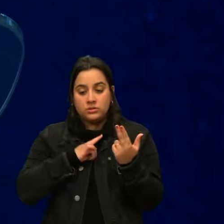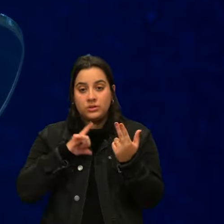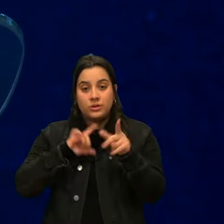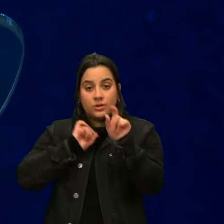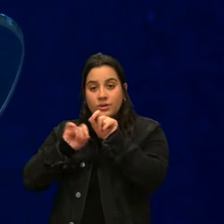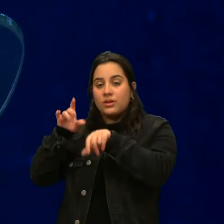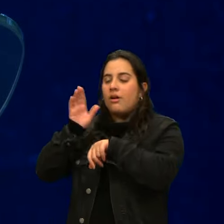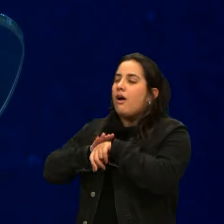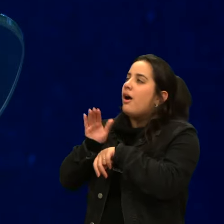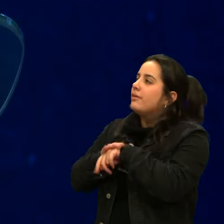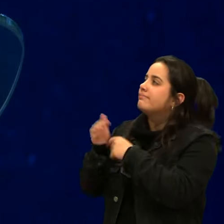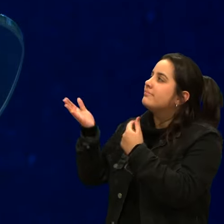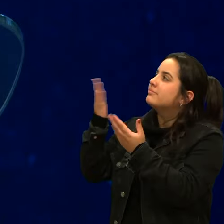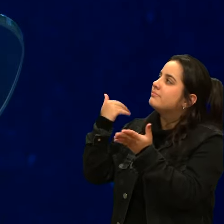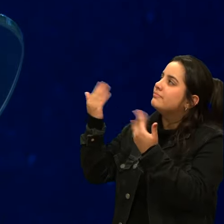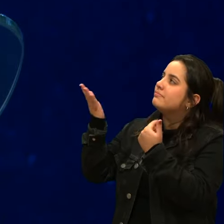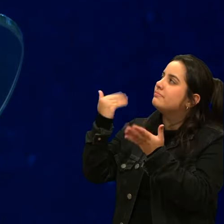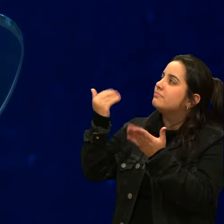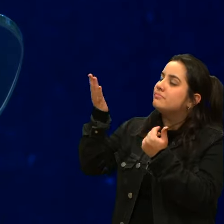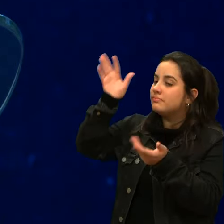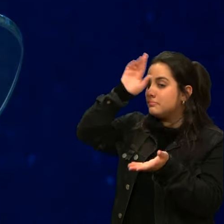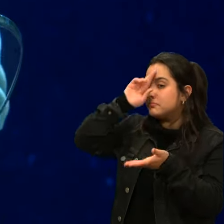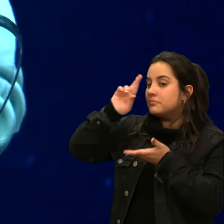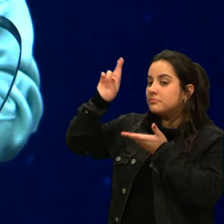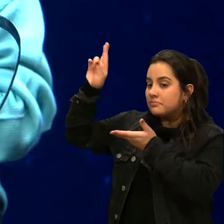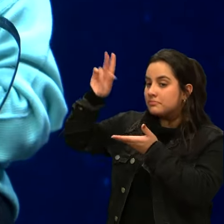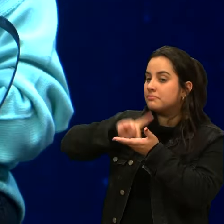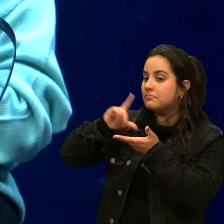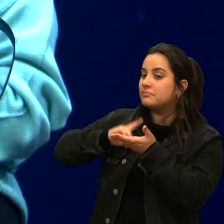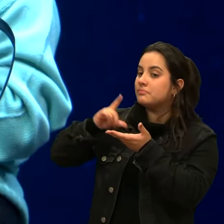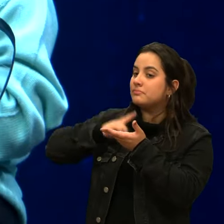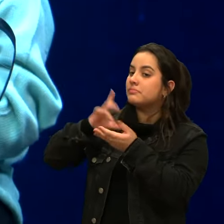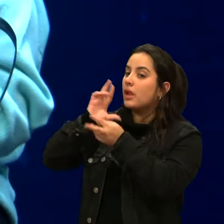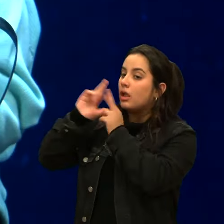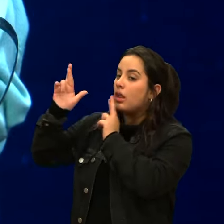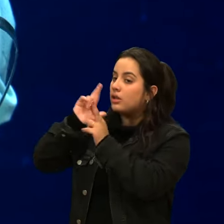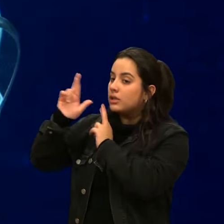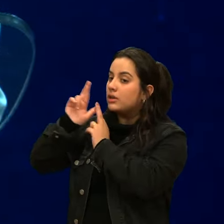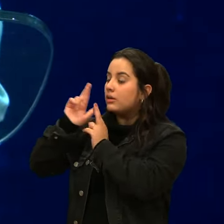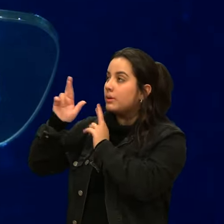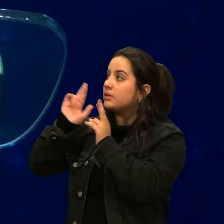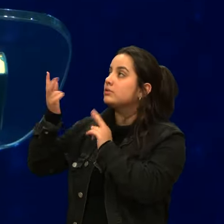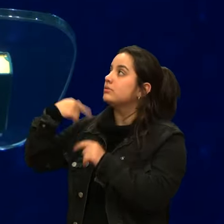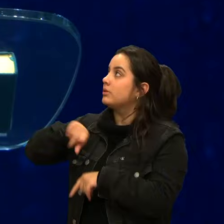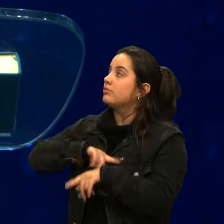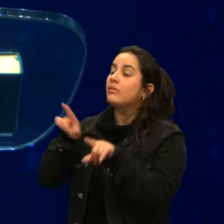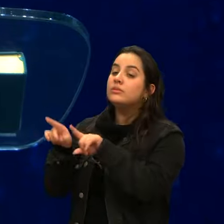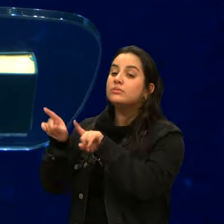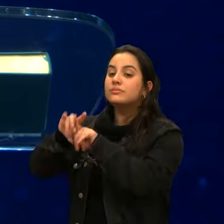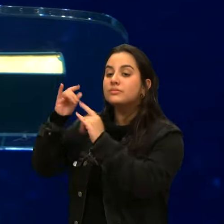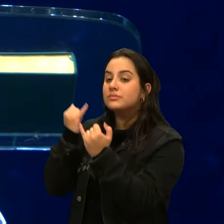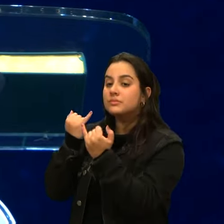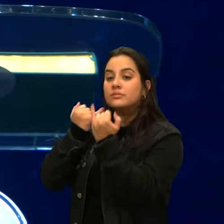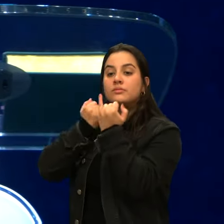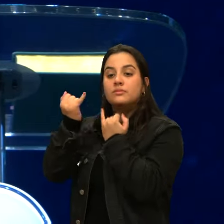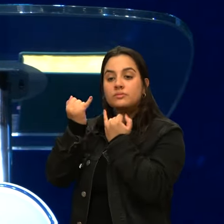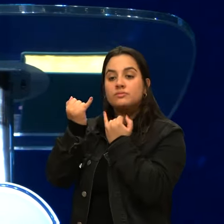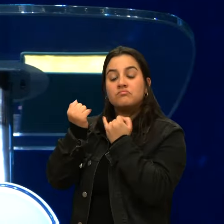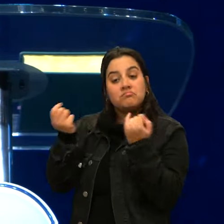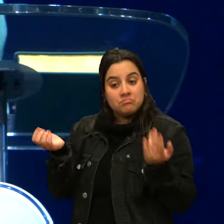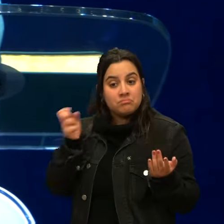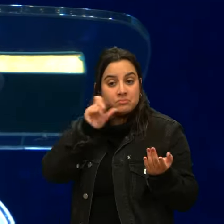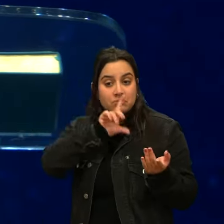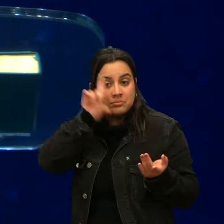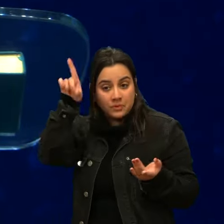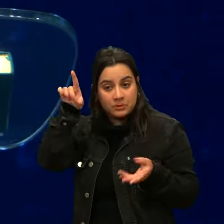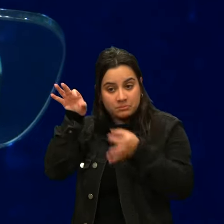o Senhor, quando nós nos relacionamos com Ele, nós passamos a ser parecidos com Ele. E se Deus é um Deus íntegro,